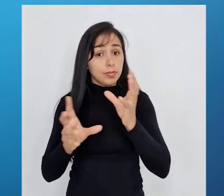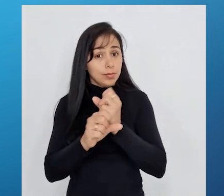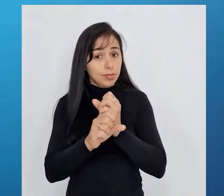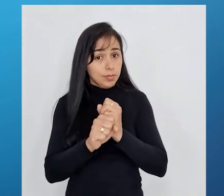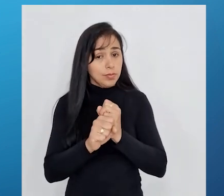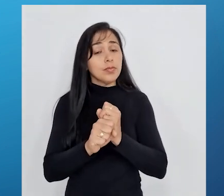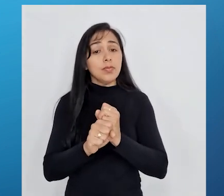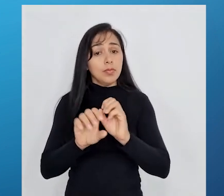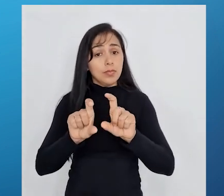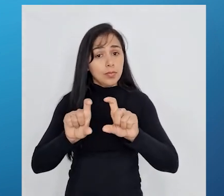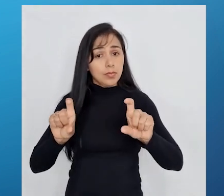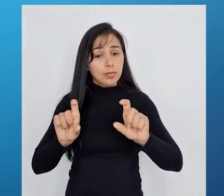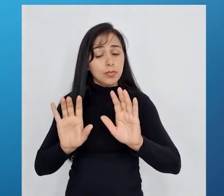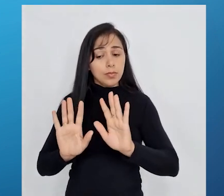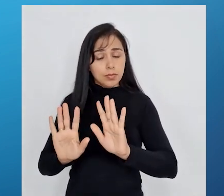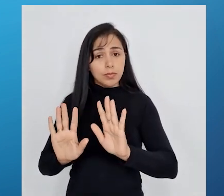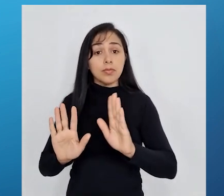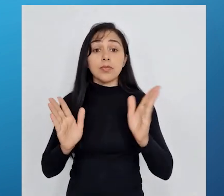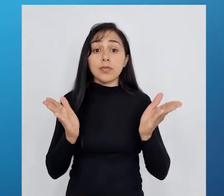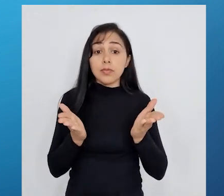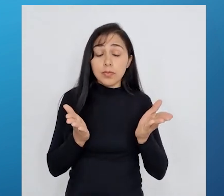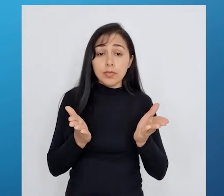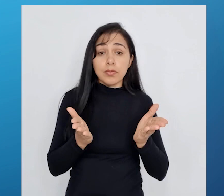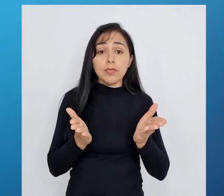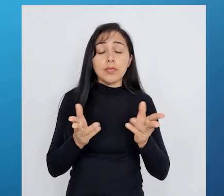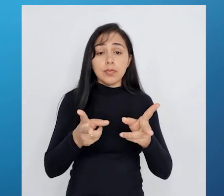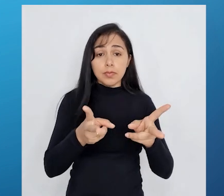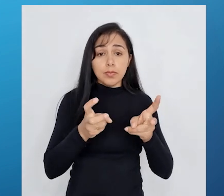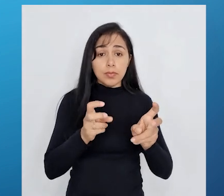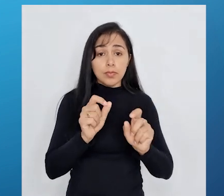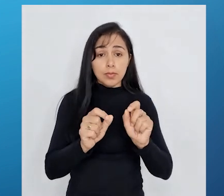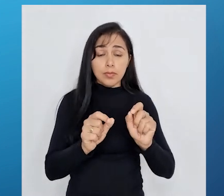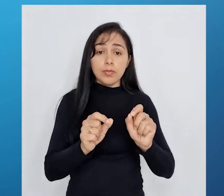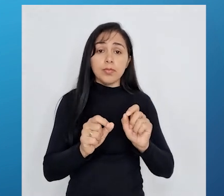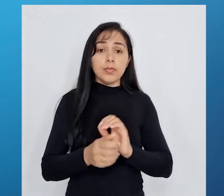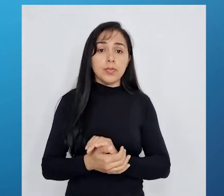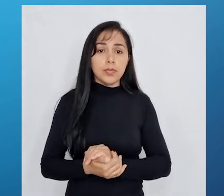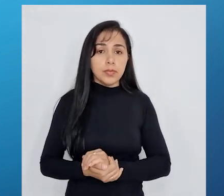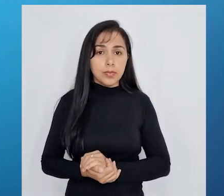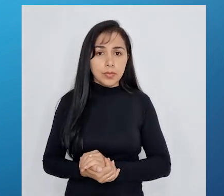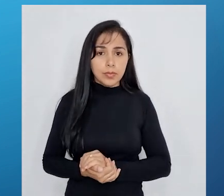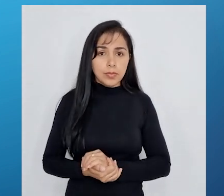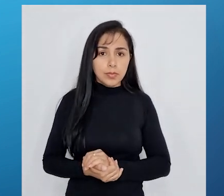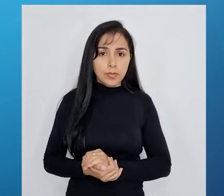guardar e vamos pegar aqui uma parte com mais espaço. Então, lembrando que